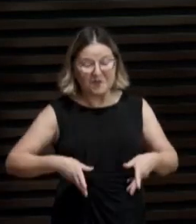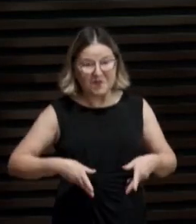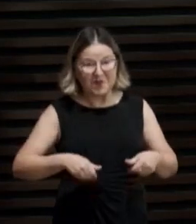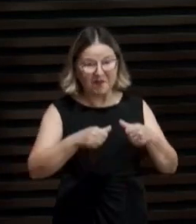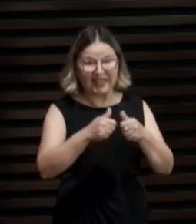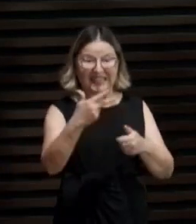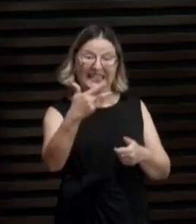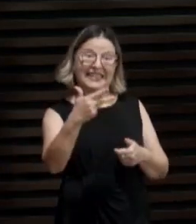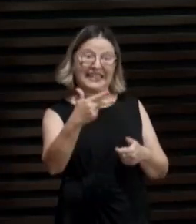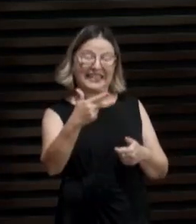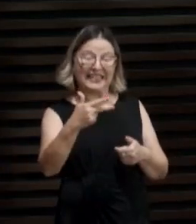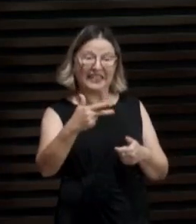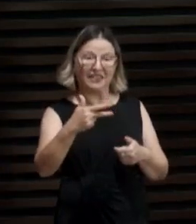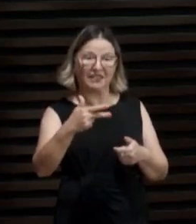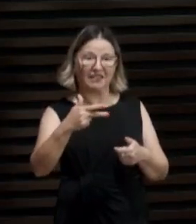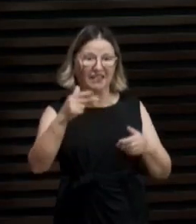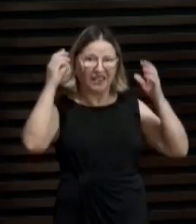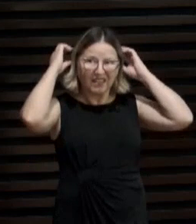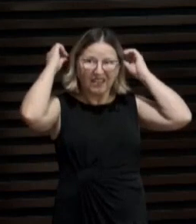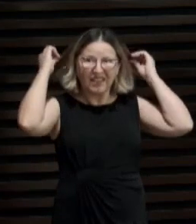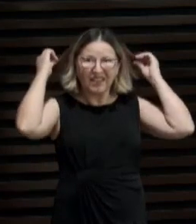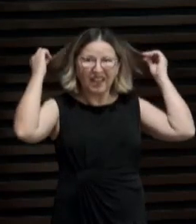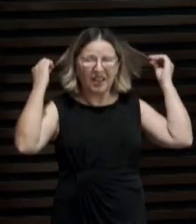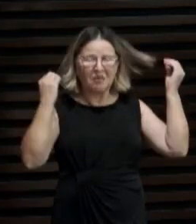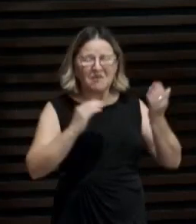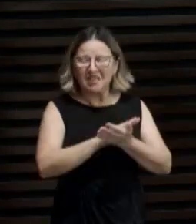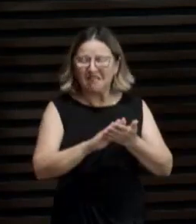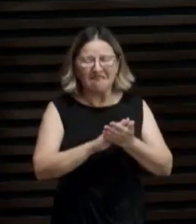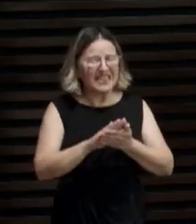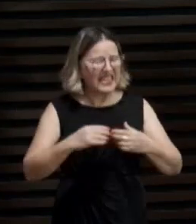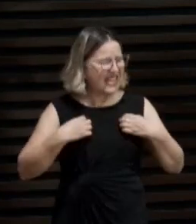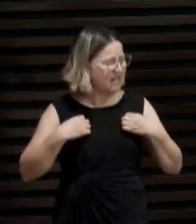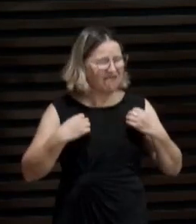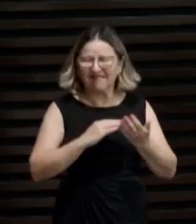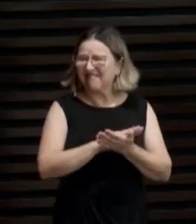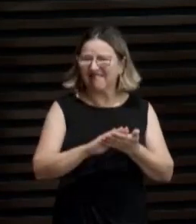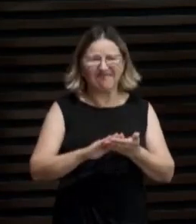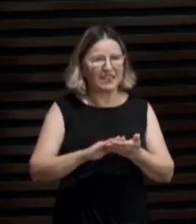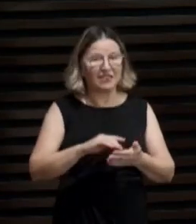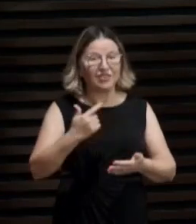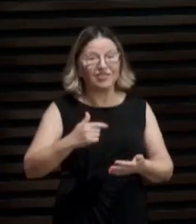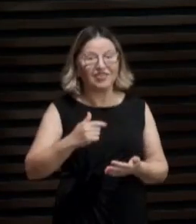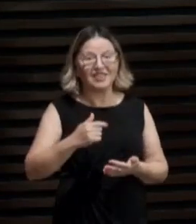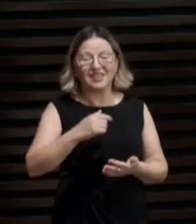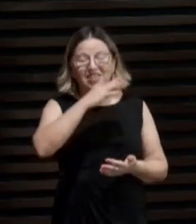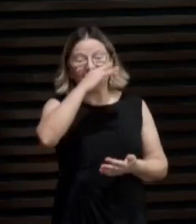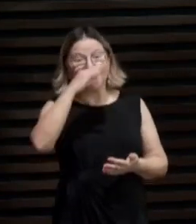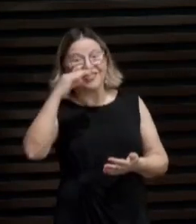os cabelos da sua cabeça, nem os seus mantos se mudaram, nem cheiro de fogo passara sobre eles.